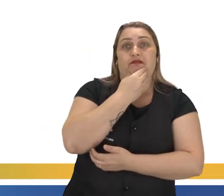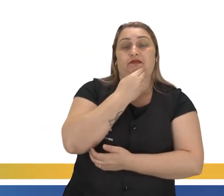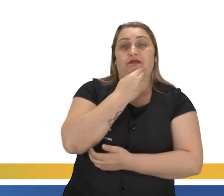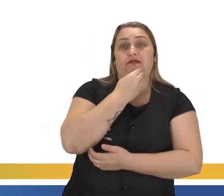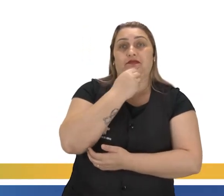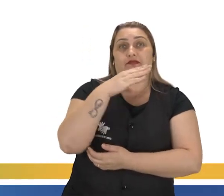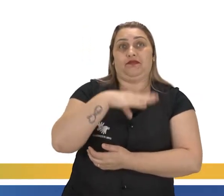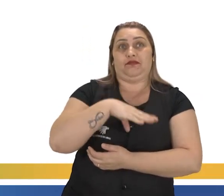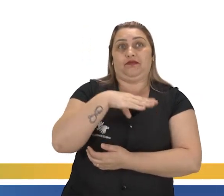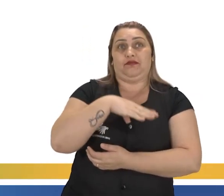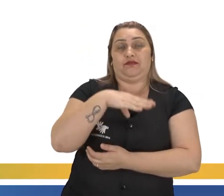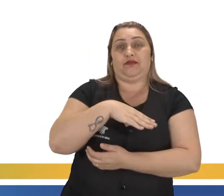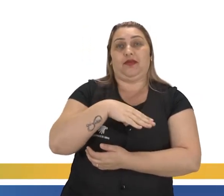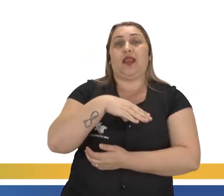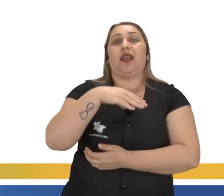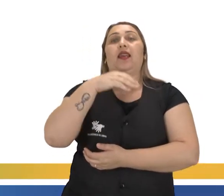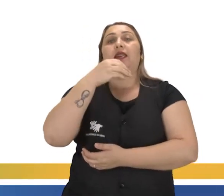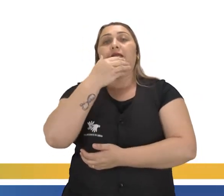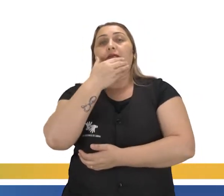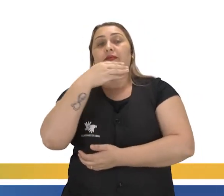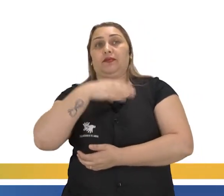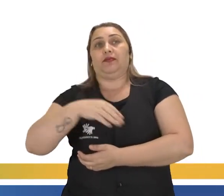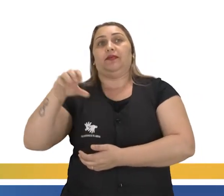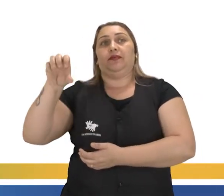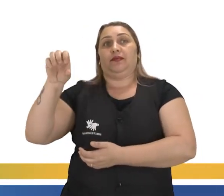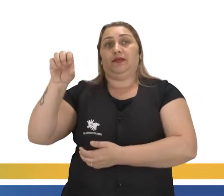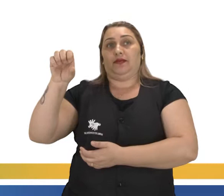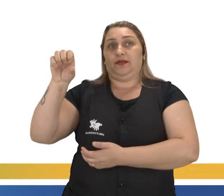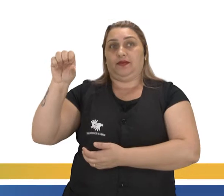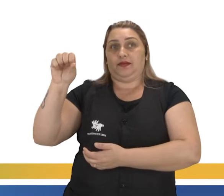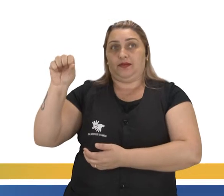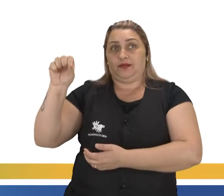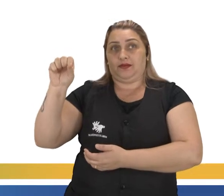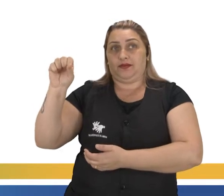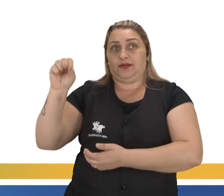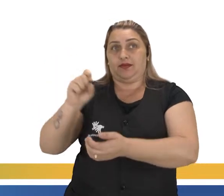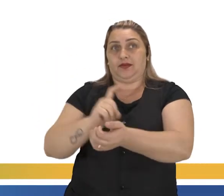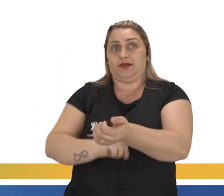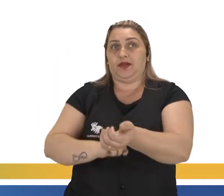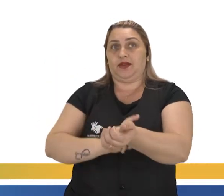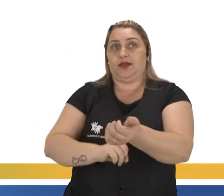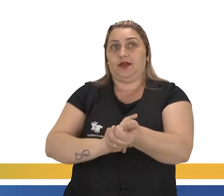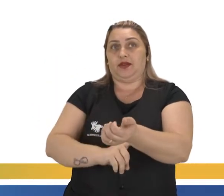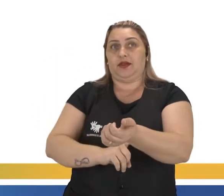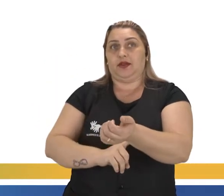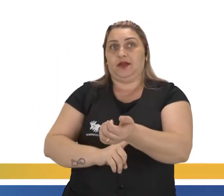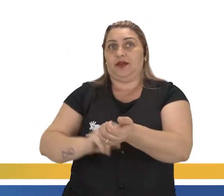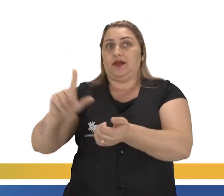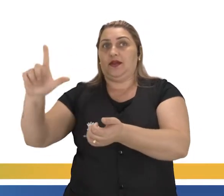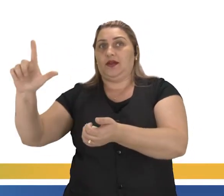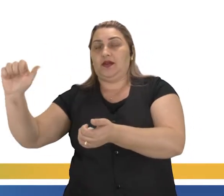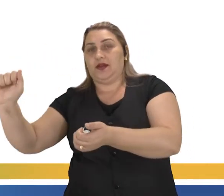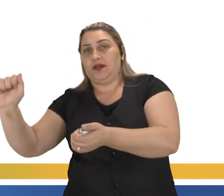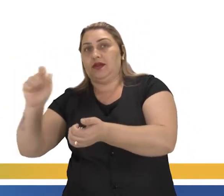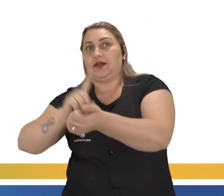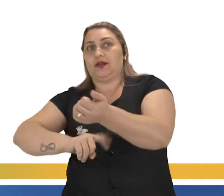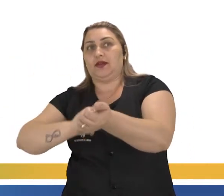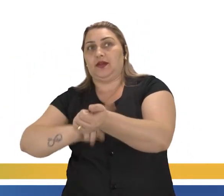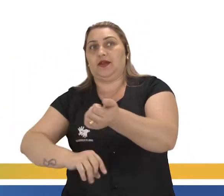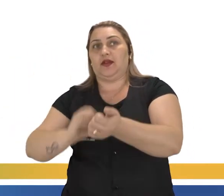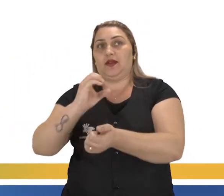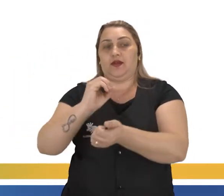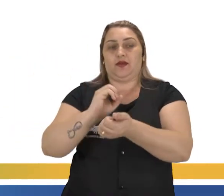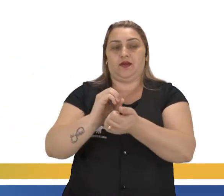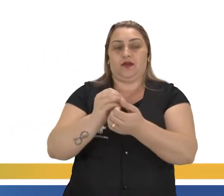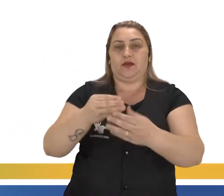o sangue. Em espanhol, la sangre. Em português eu digo o baralho.